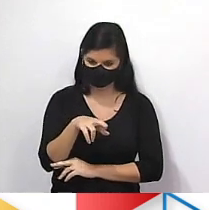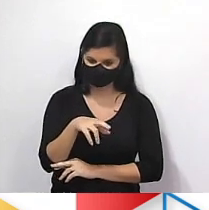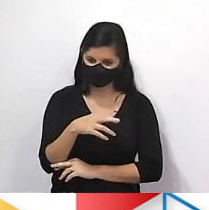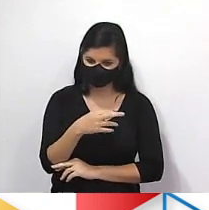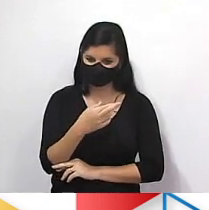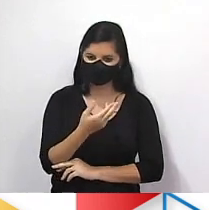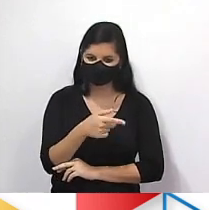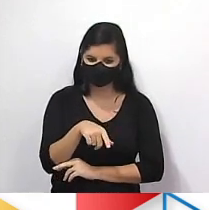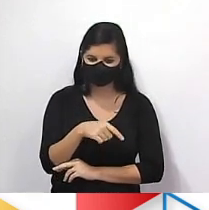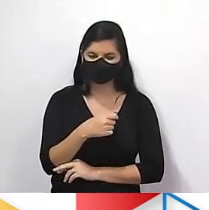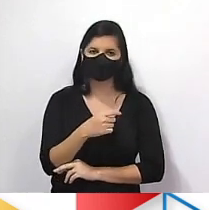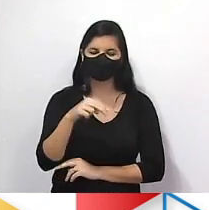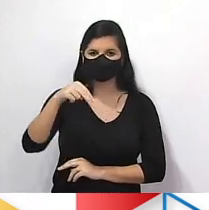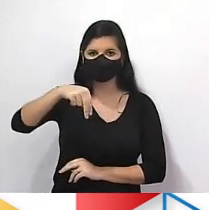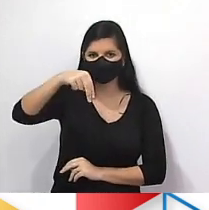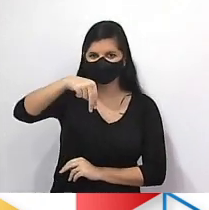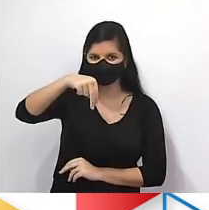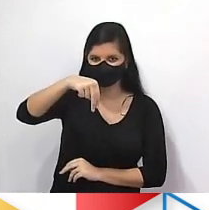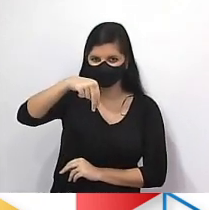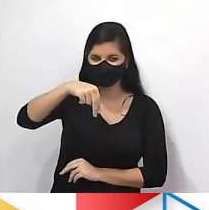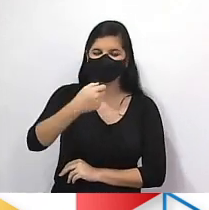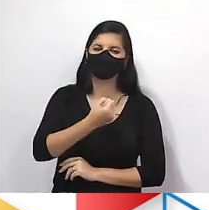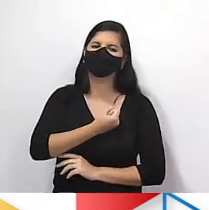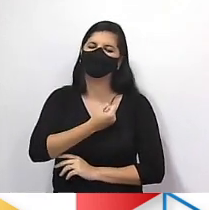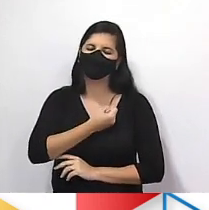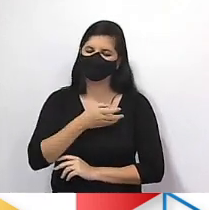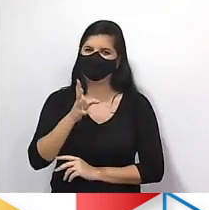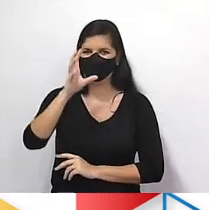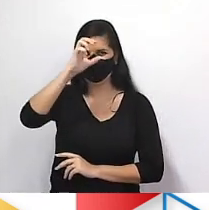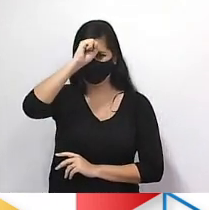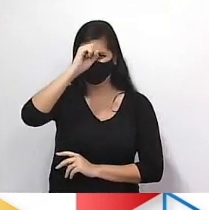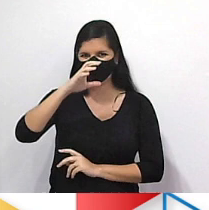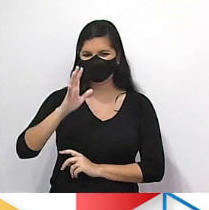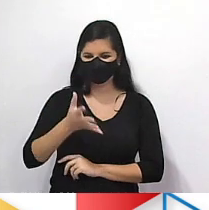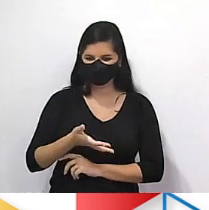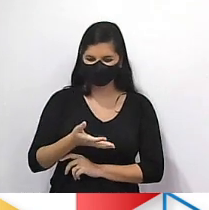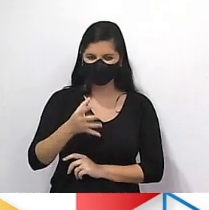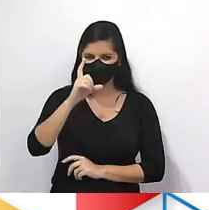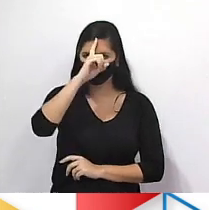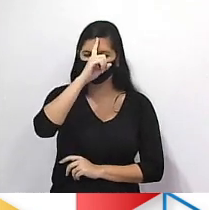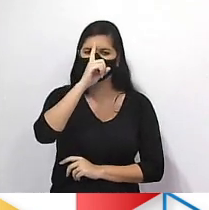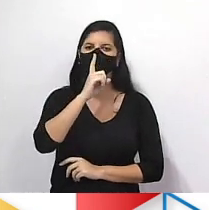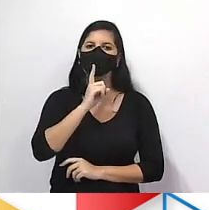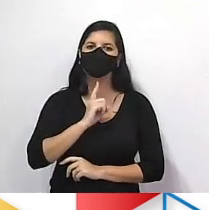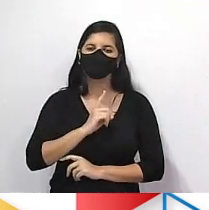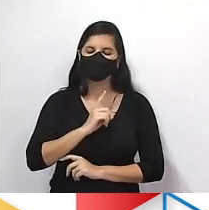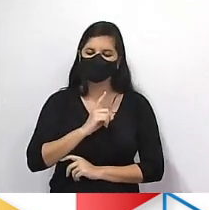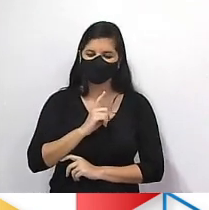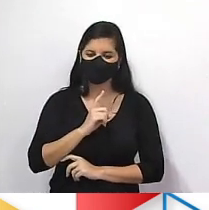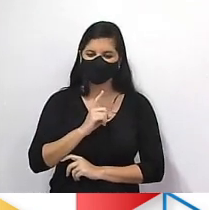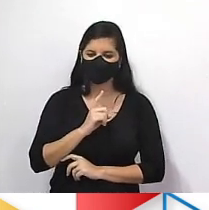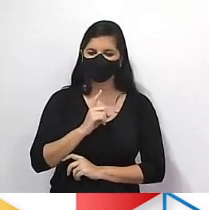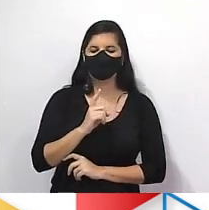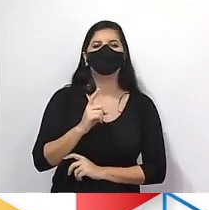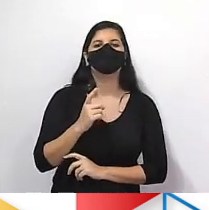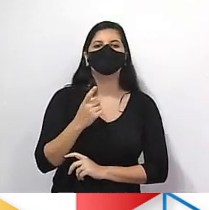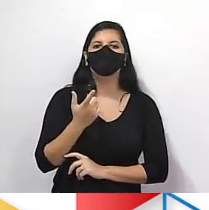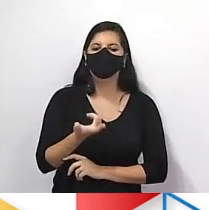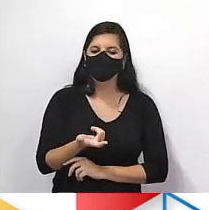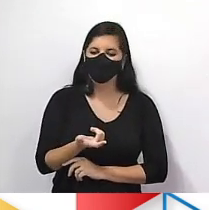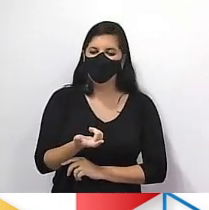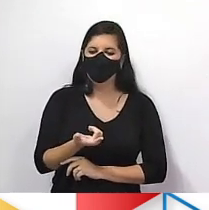Números naturais vocês já aprenderam, esse aí em amarelo, só como ilustração, tá?